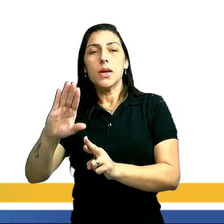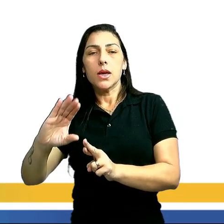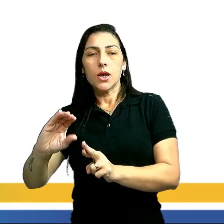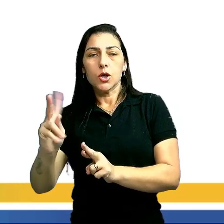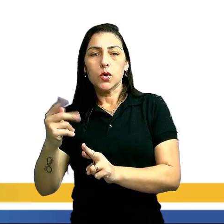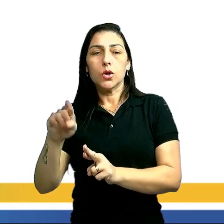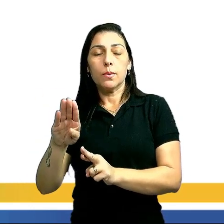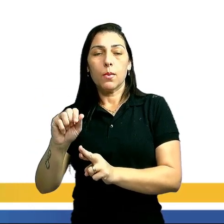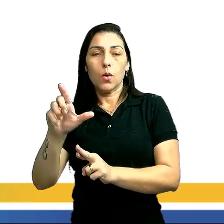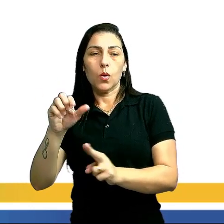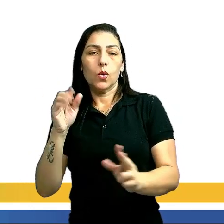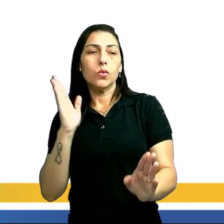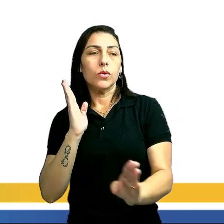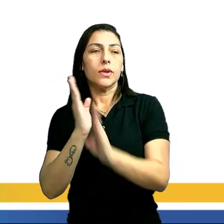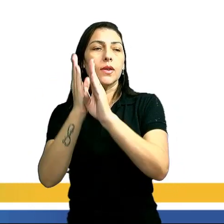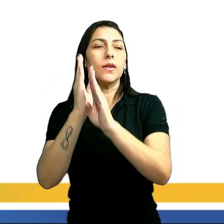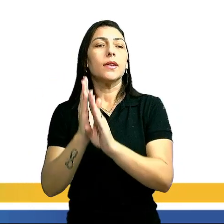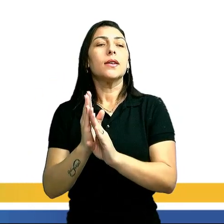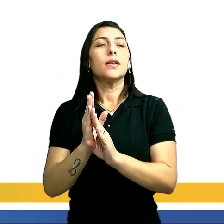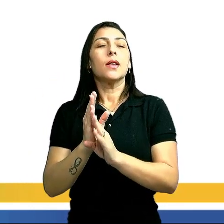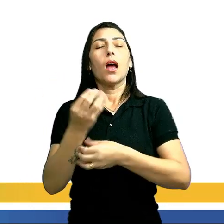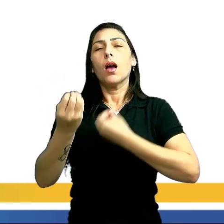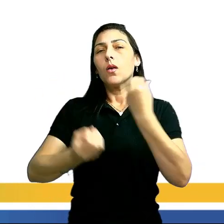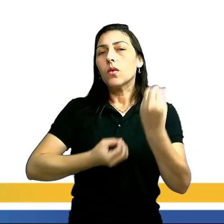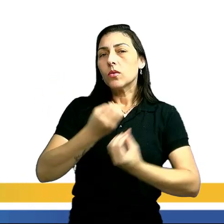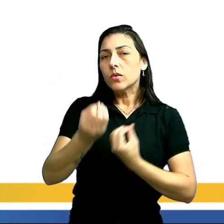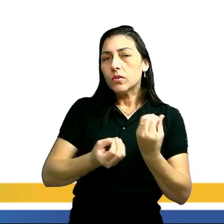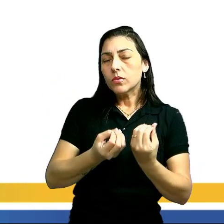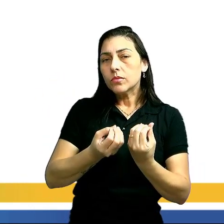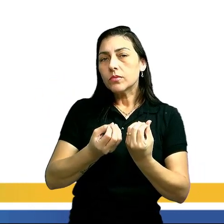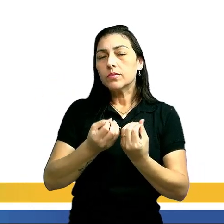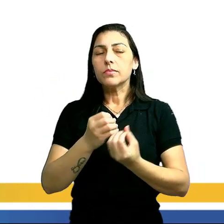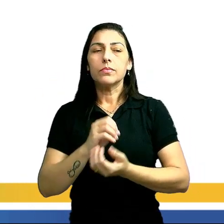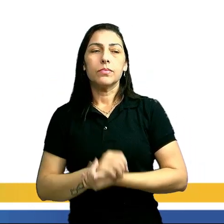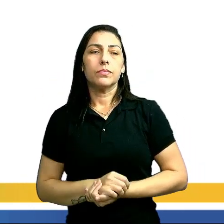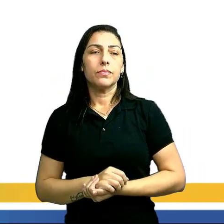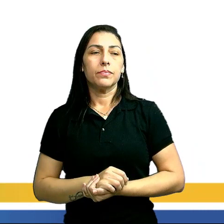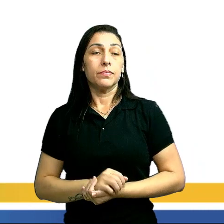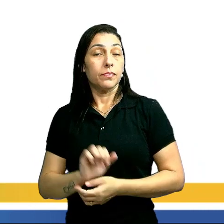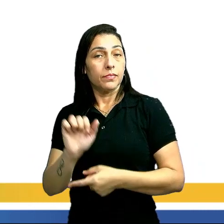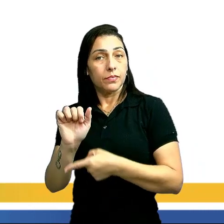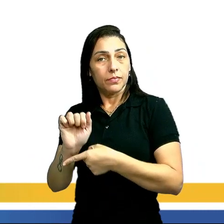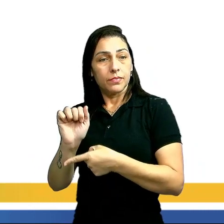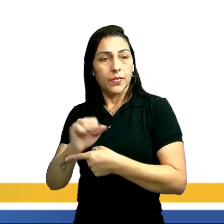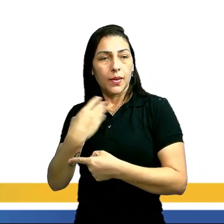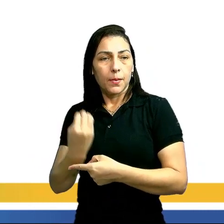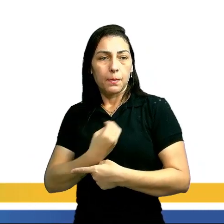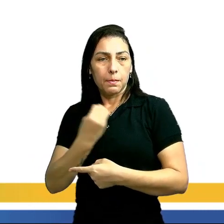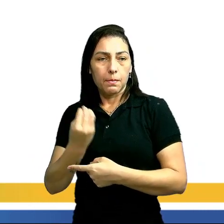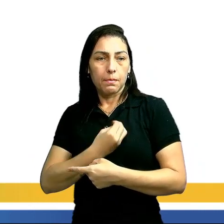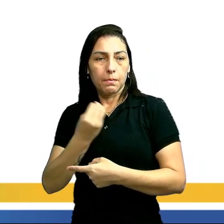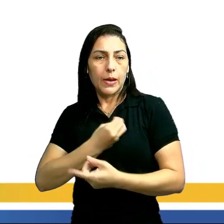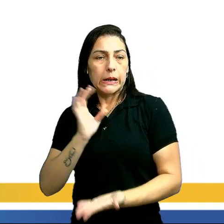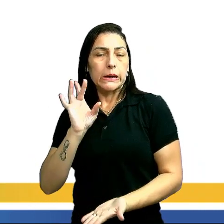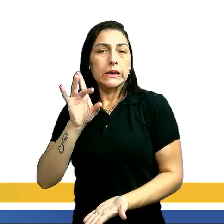Bolso. Identifica-se essa obra, essa vertente pela letra A,